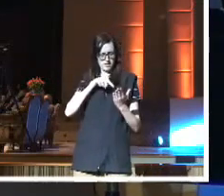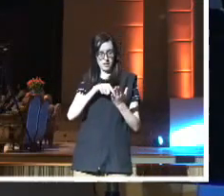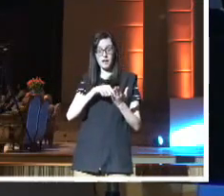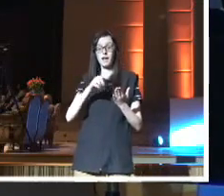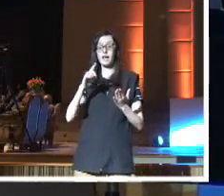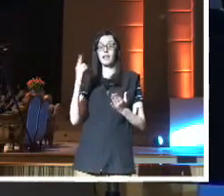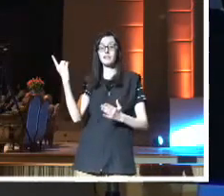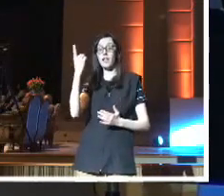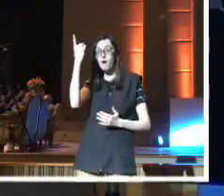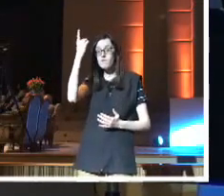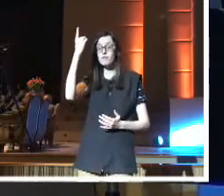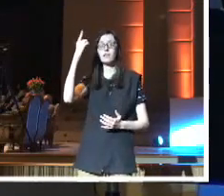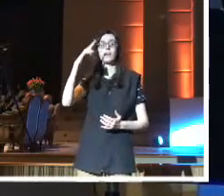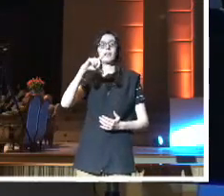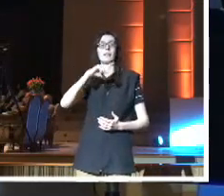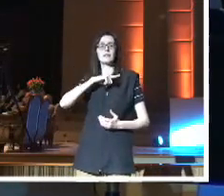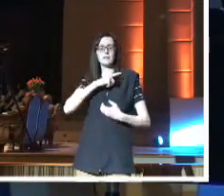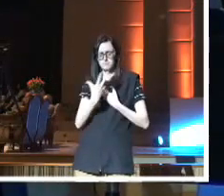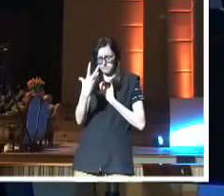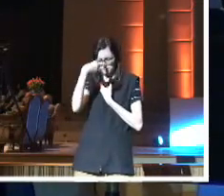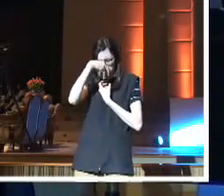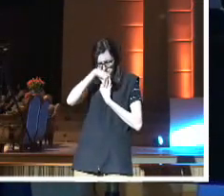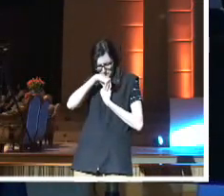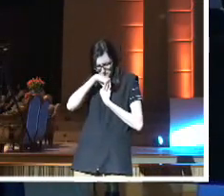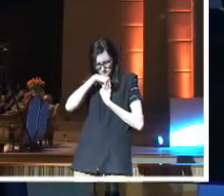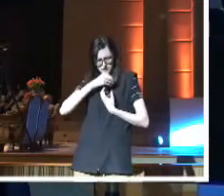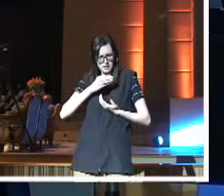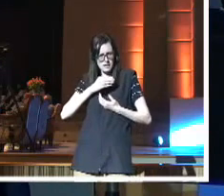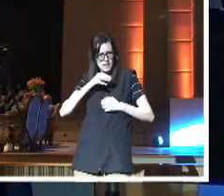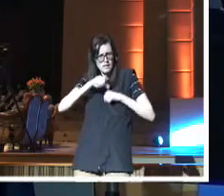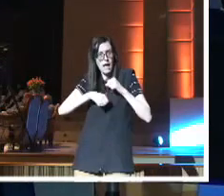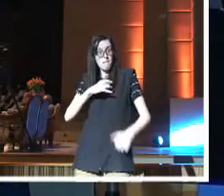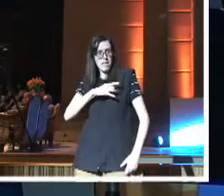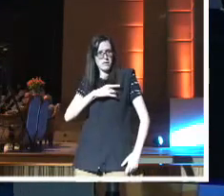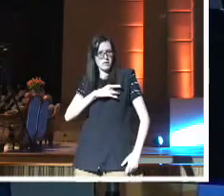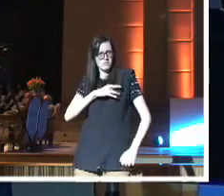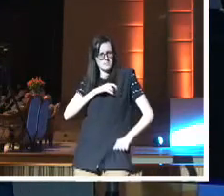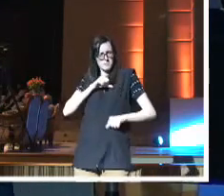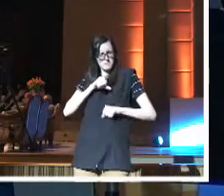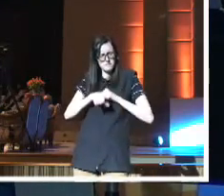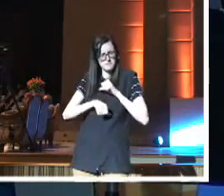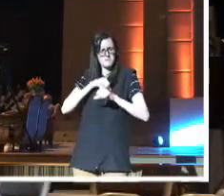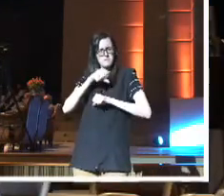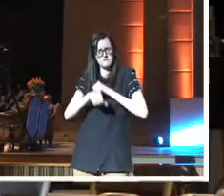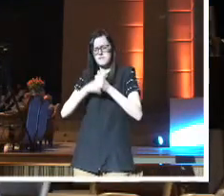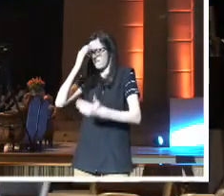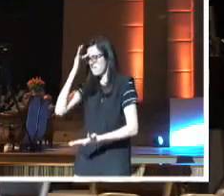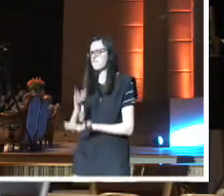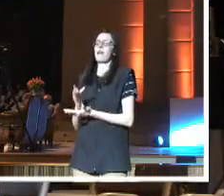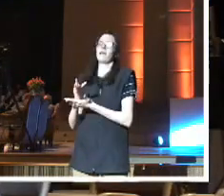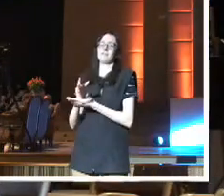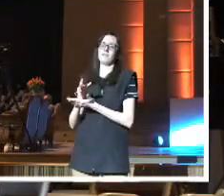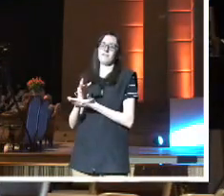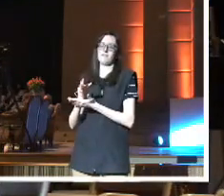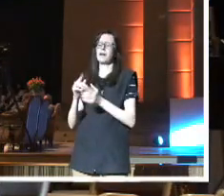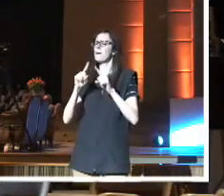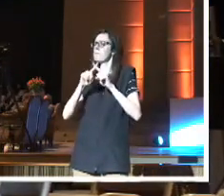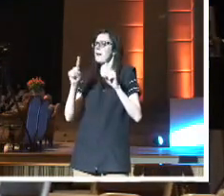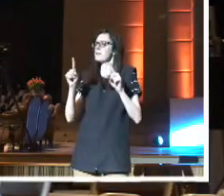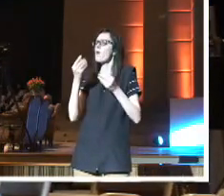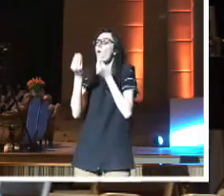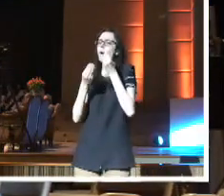trabalhar dentro de si para transformar o medo em fé. Mas como é que a